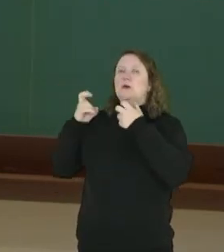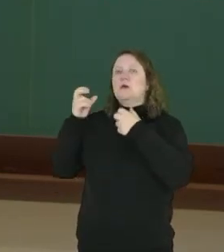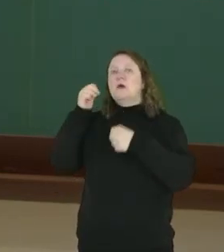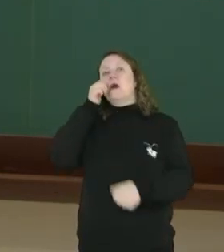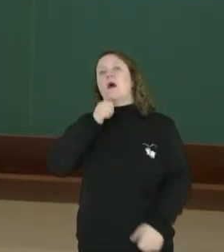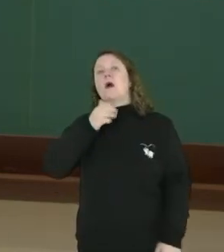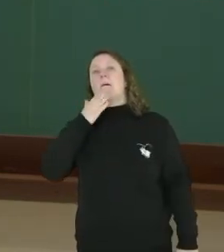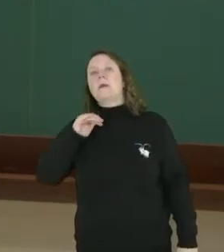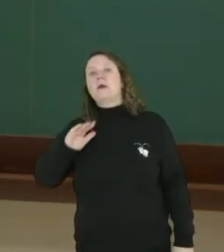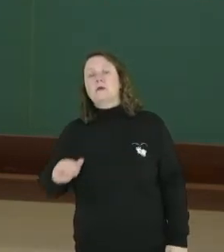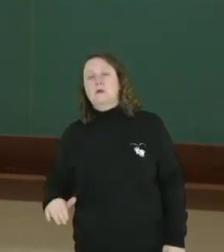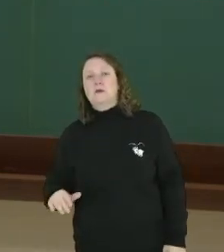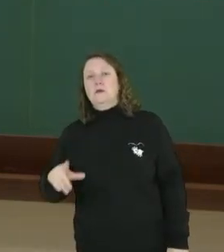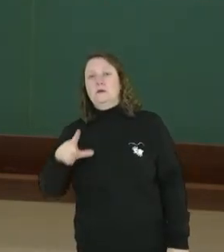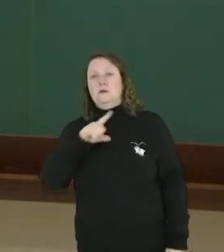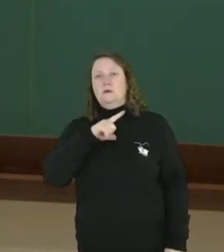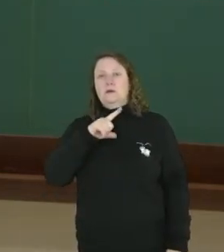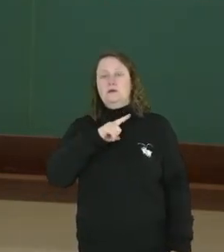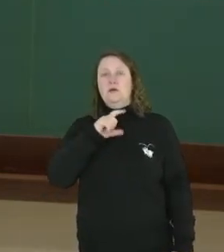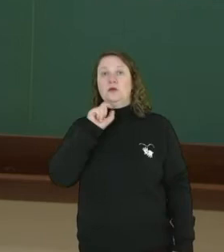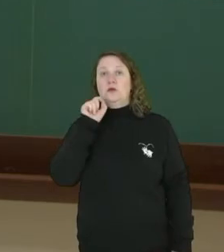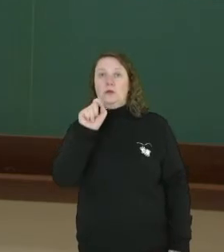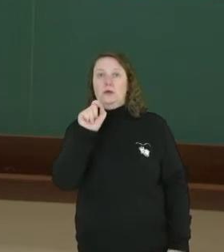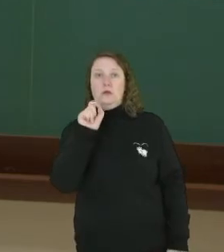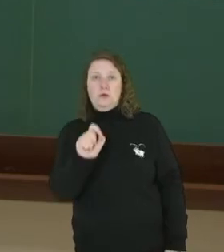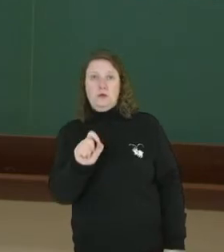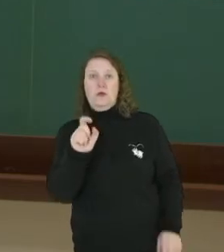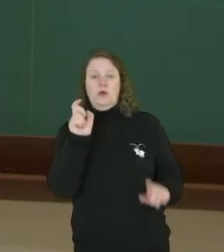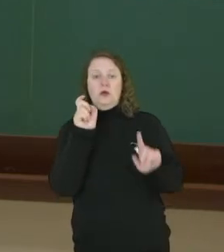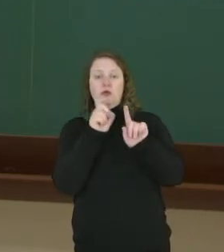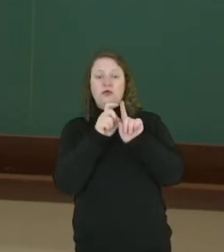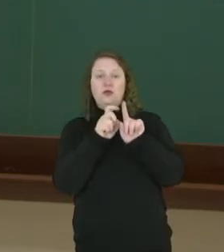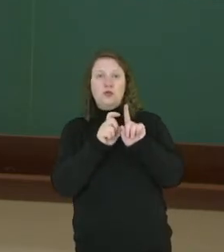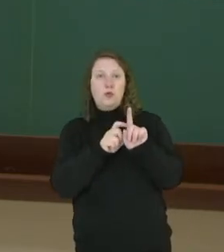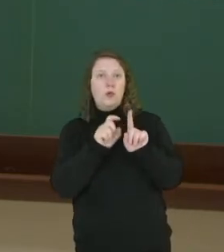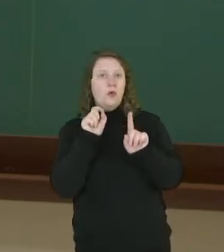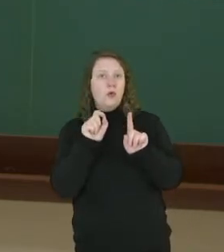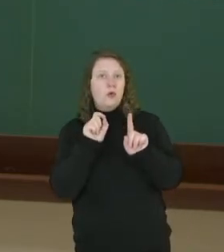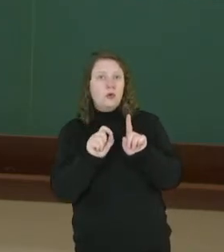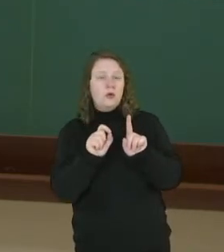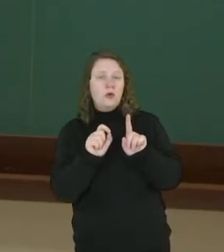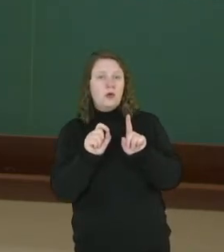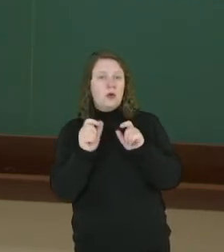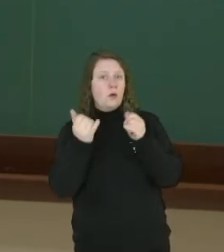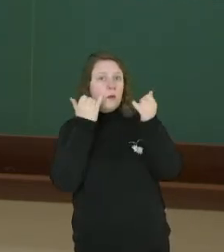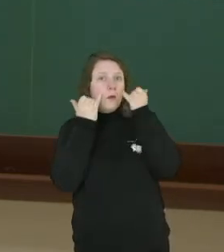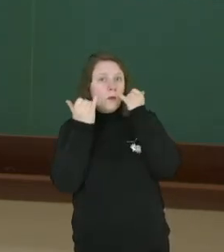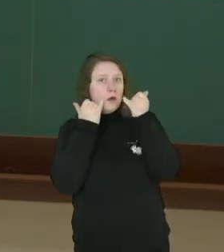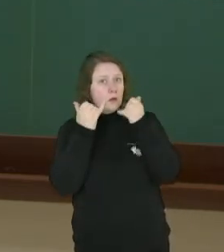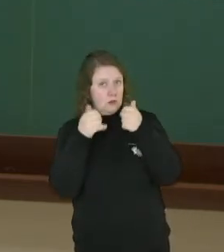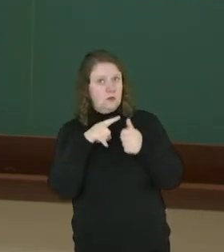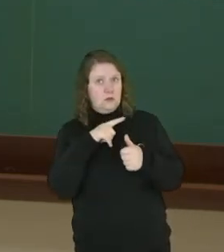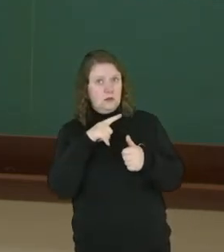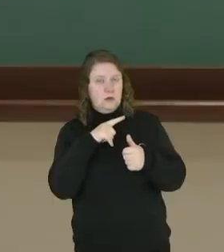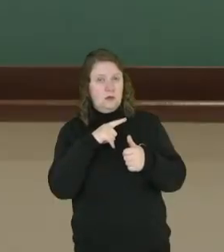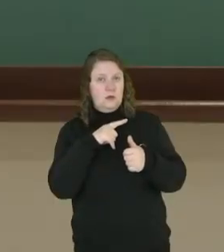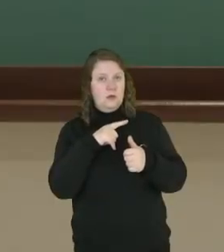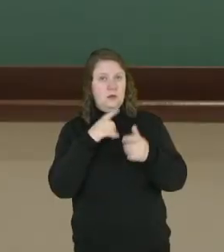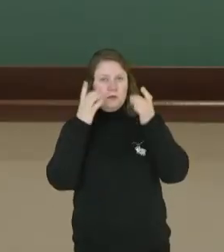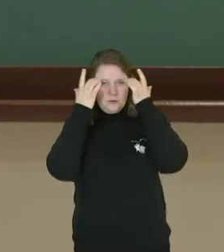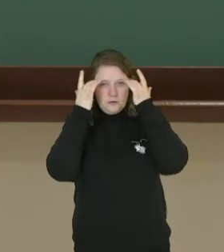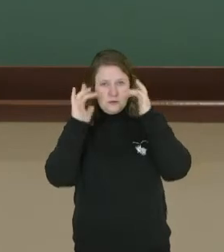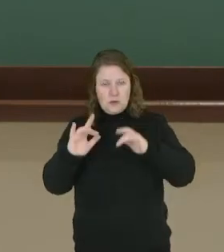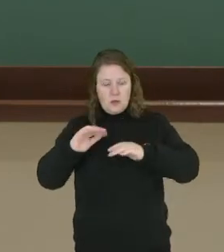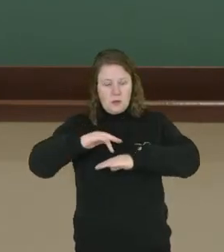certo? Ela tinha a chamada, alguns tipos de energia, alguns dados, nessa ponte do rio que cai. Se você não sabe o que é a ponte do rio que cai,